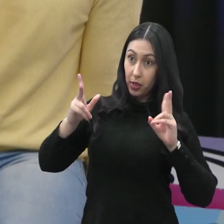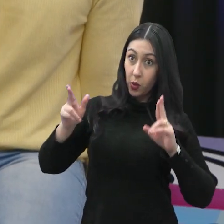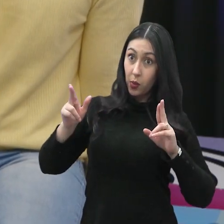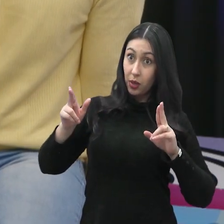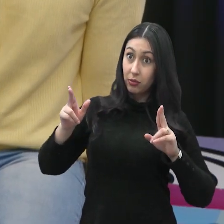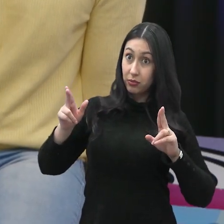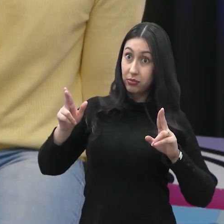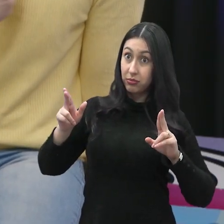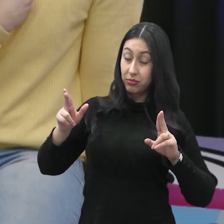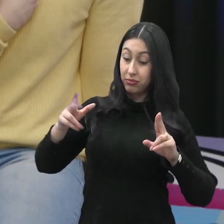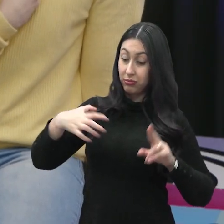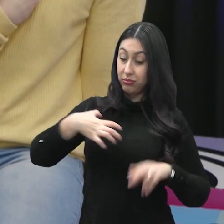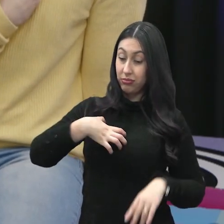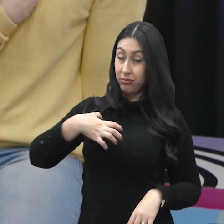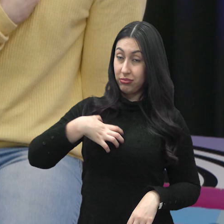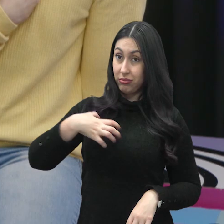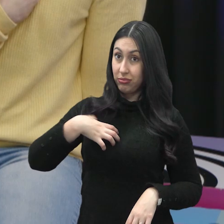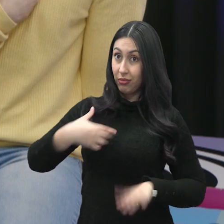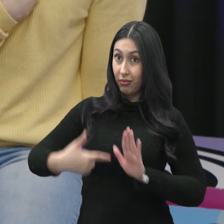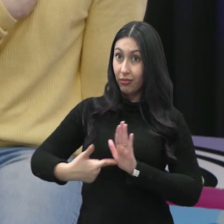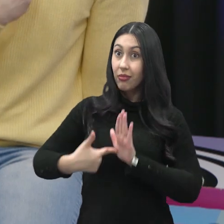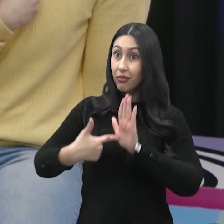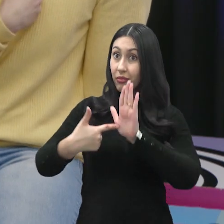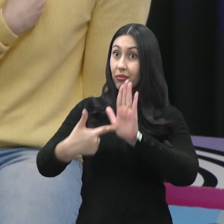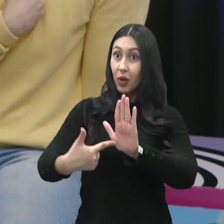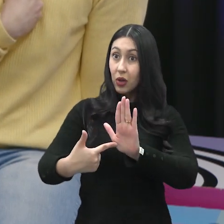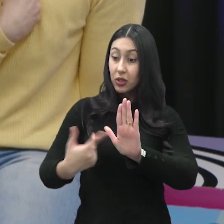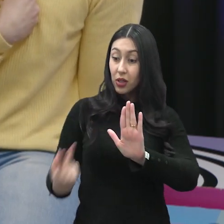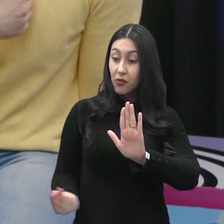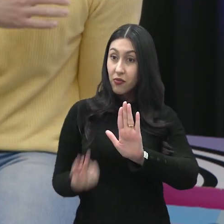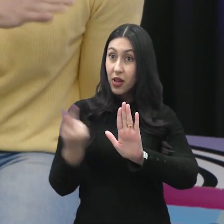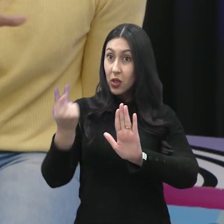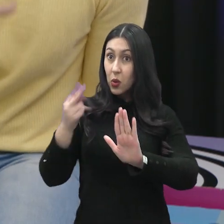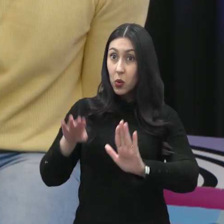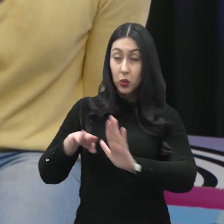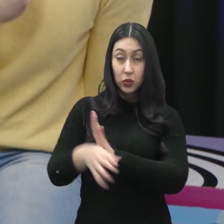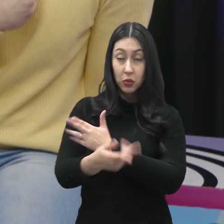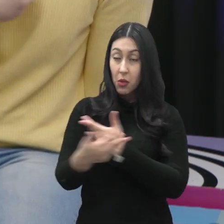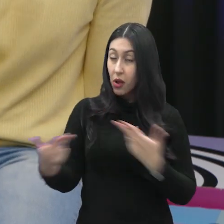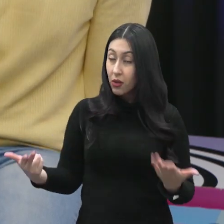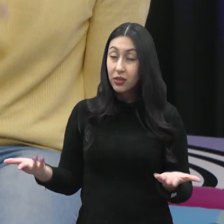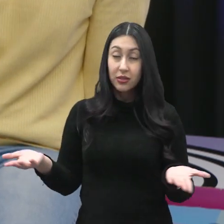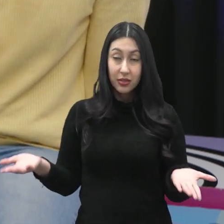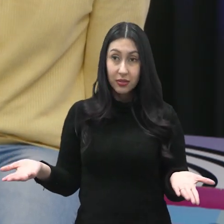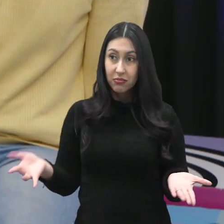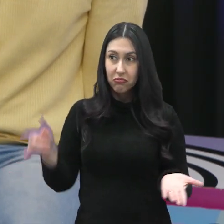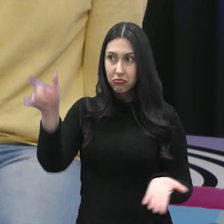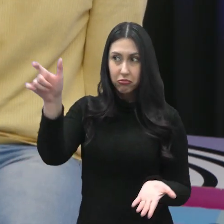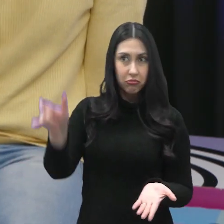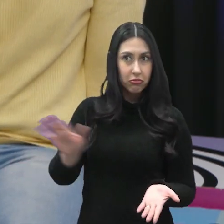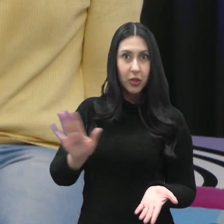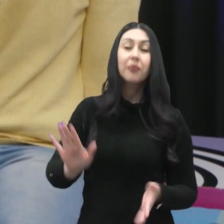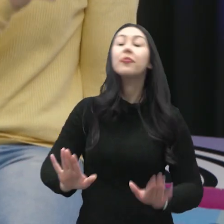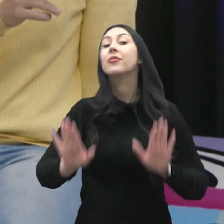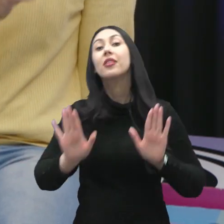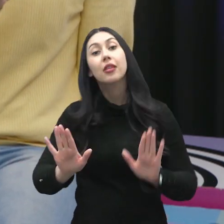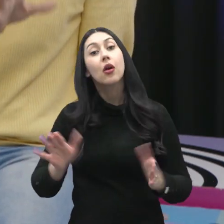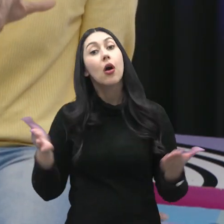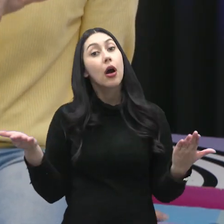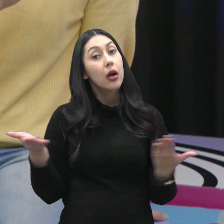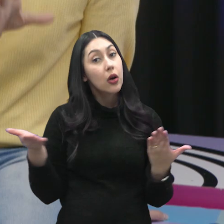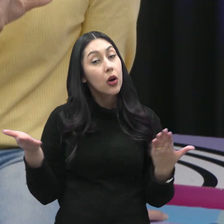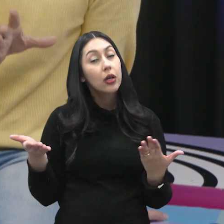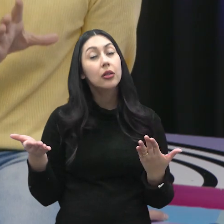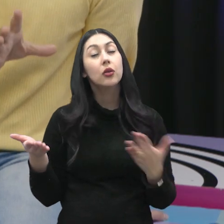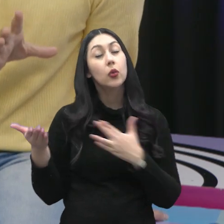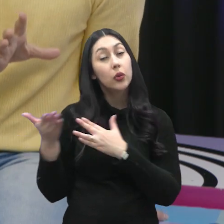do que sobre o outro, né? Você está falando mais sobre você mesmo, sobre os seus valores, hábitos, costumes, etc., sobre quem você é, do que sobre o outro. Bom, pessoal, a gente